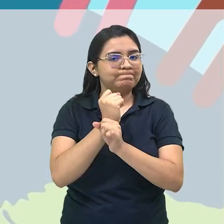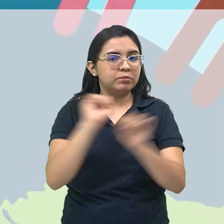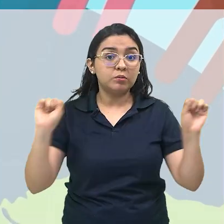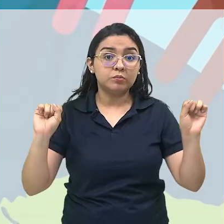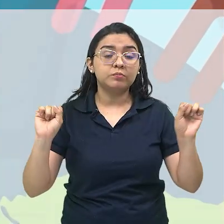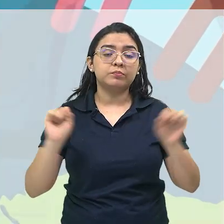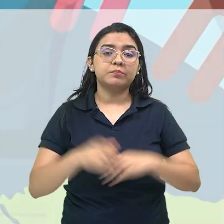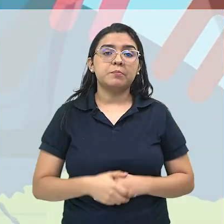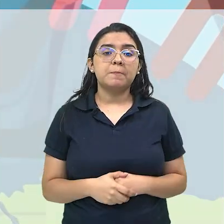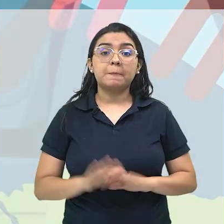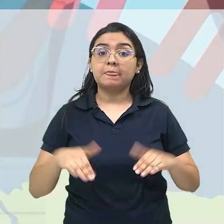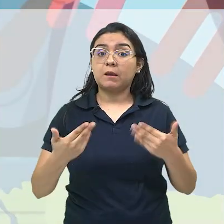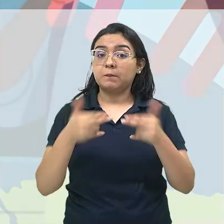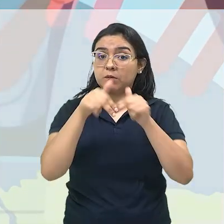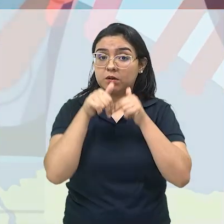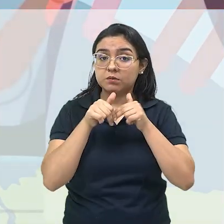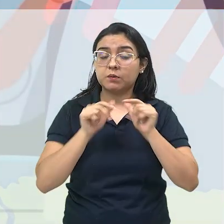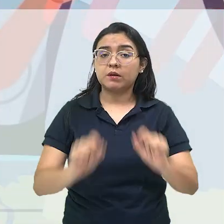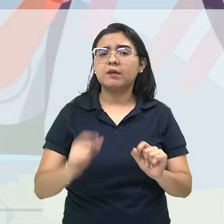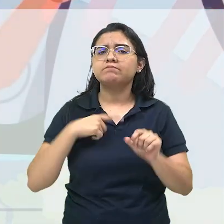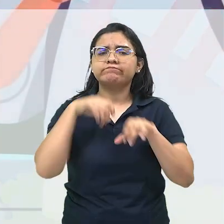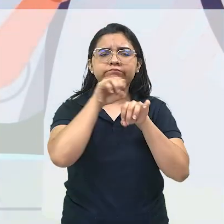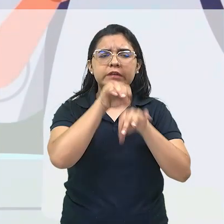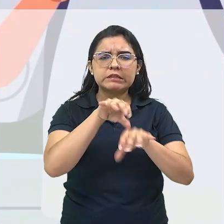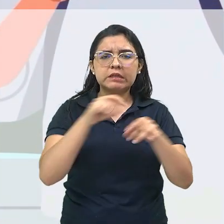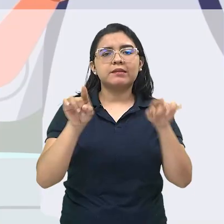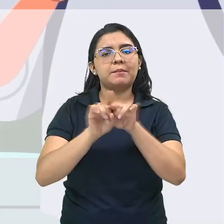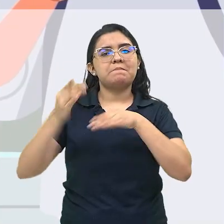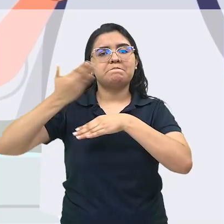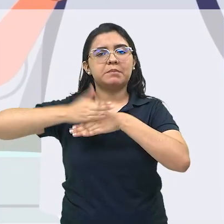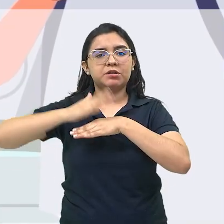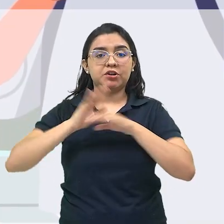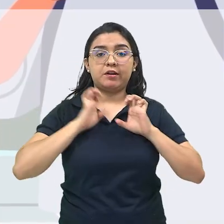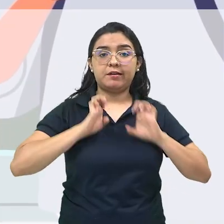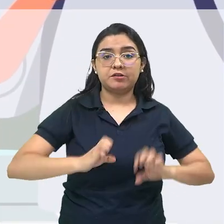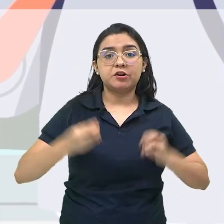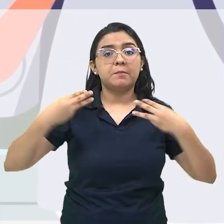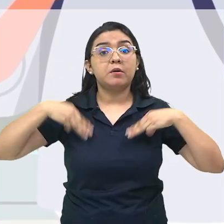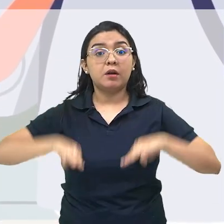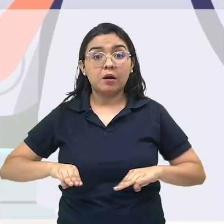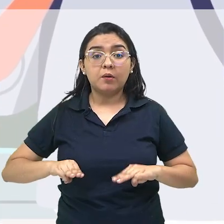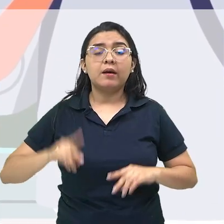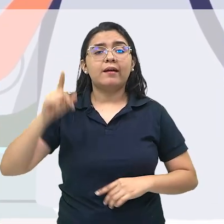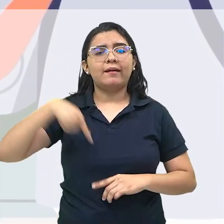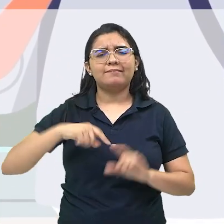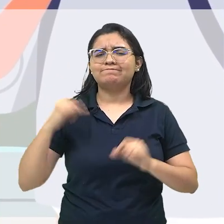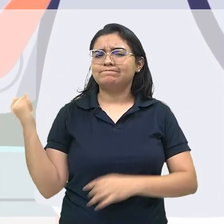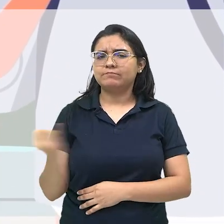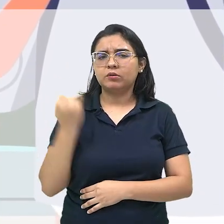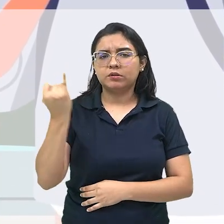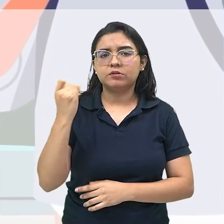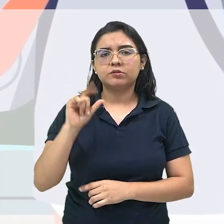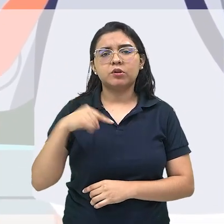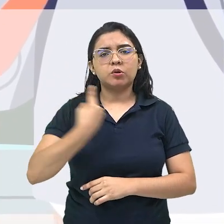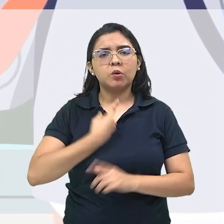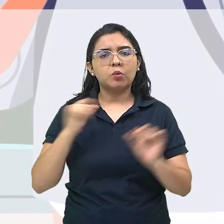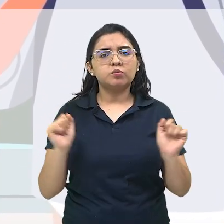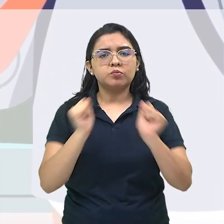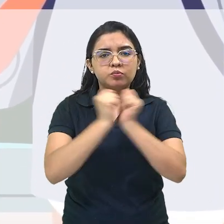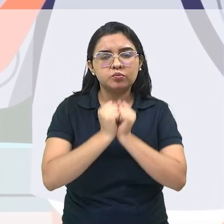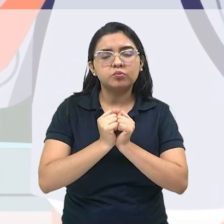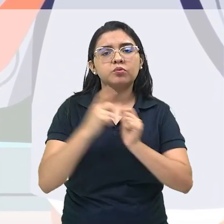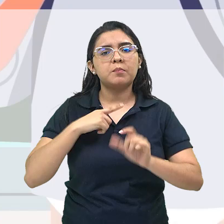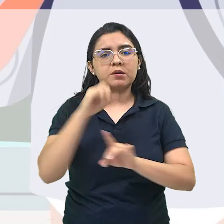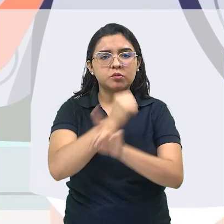impossíveis. Portanto, ensinar e praticar a ética e a moral é essencial para construirmos